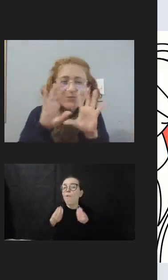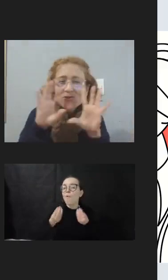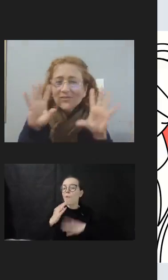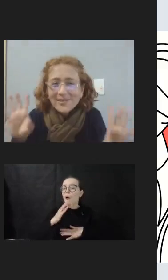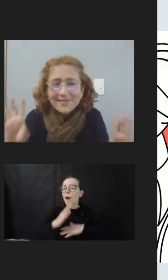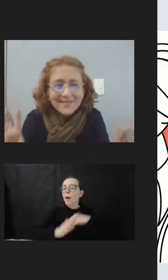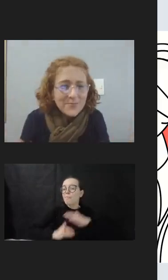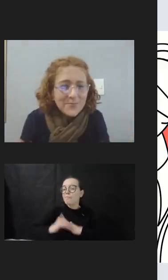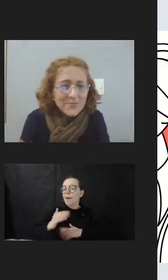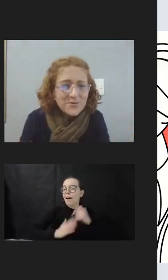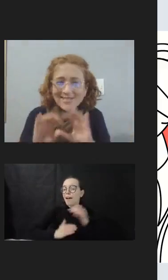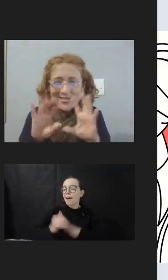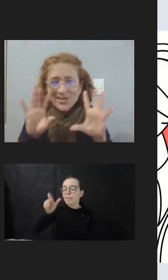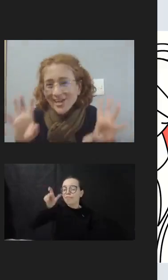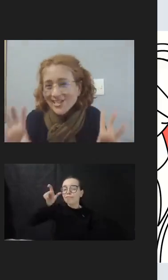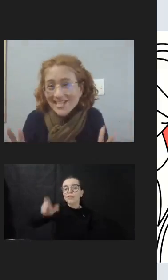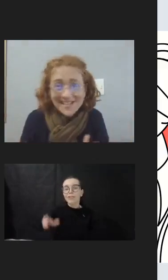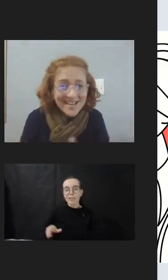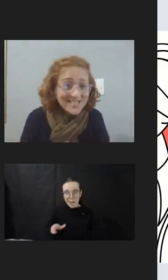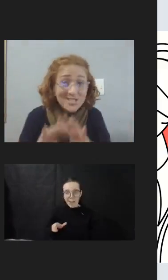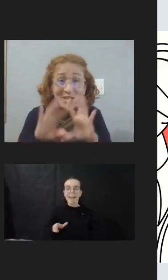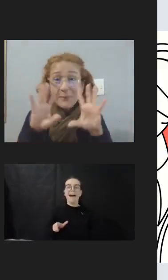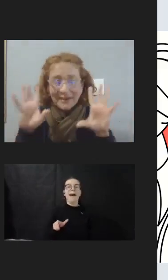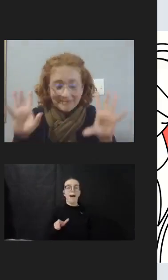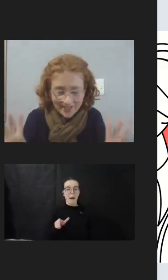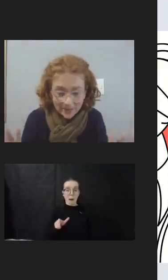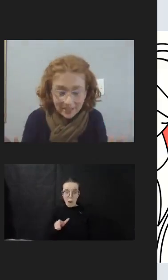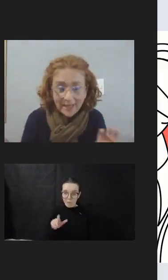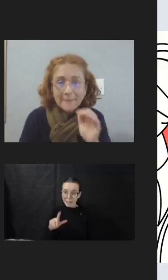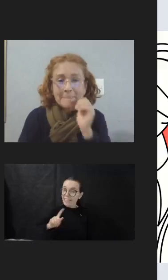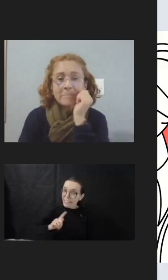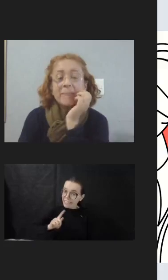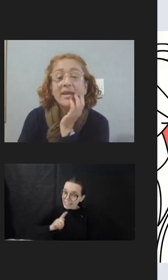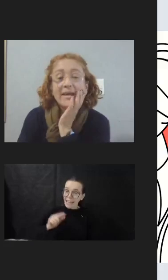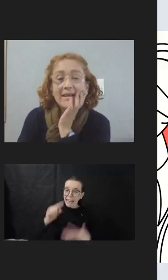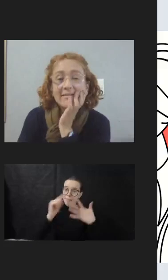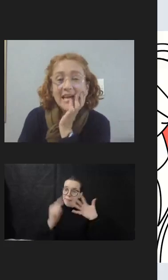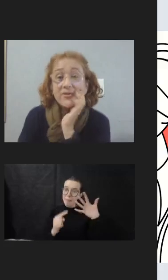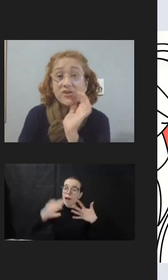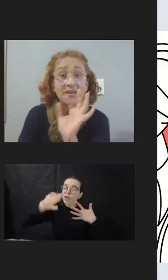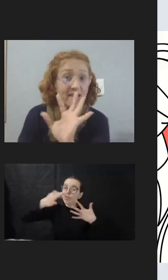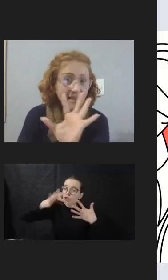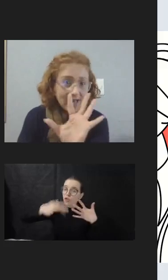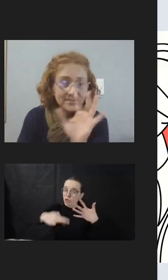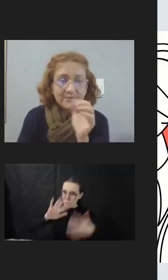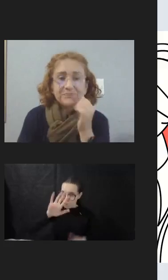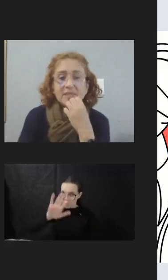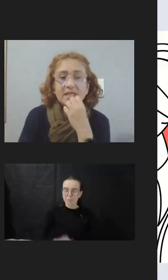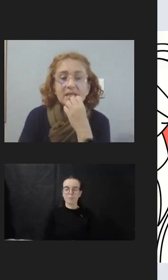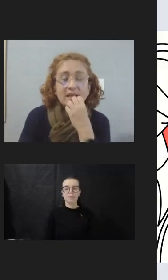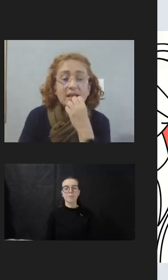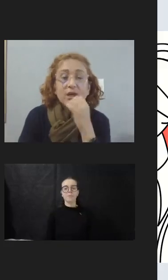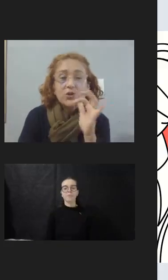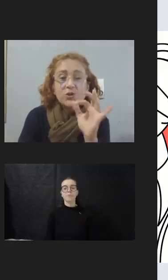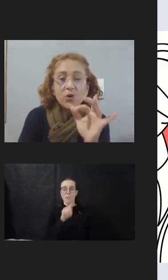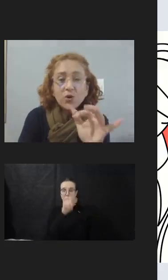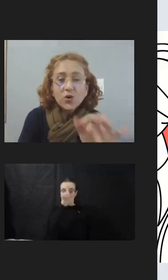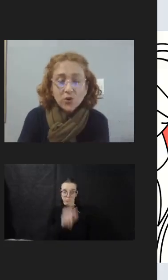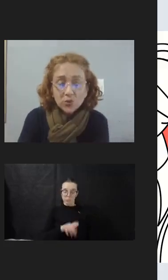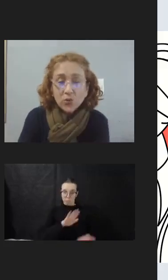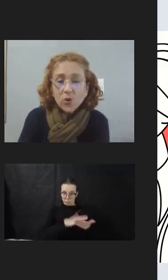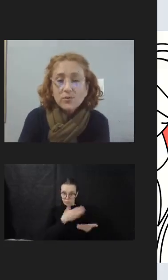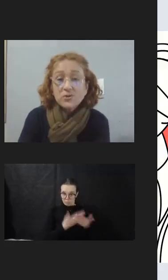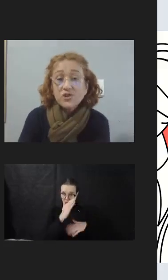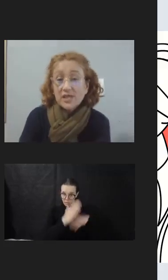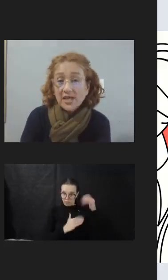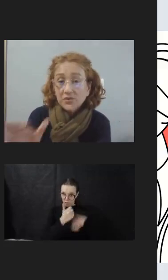um profissional intérprete com essas queixas e essas demandas, ok? Intérprete, ele relata, né? Dor